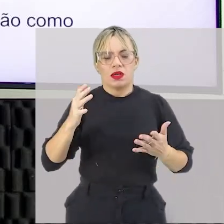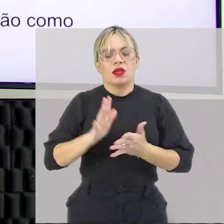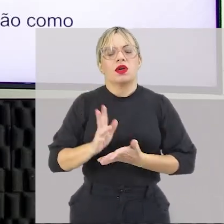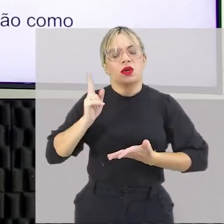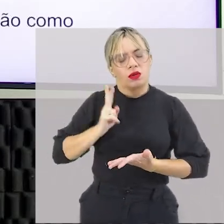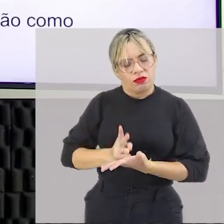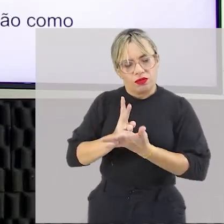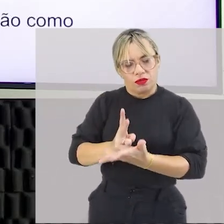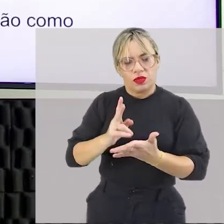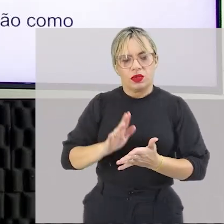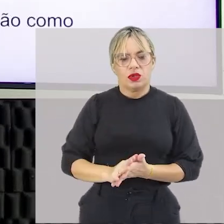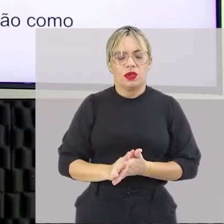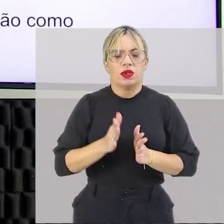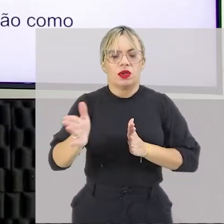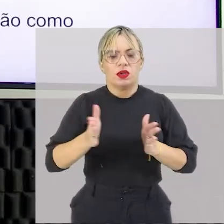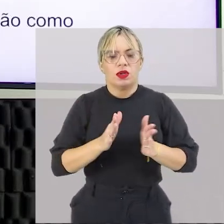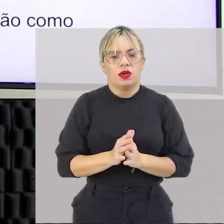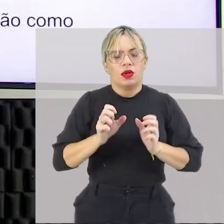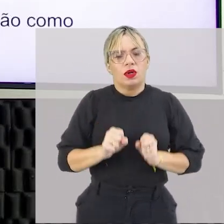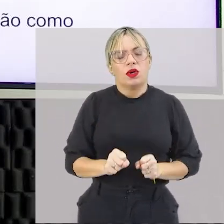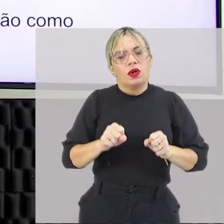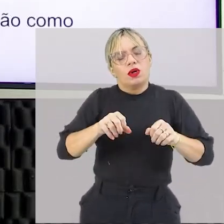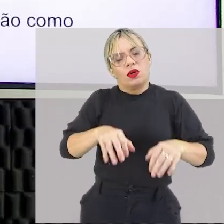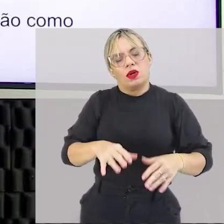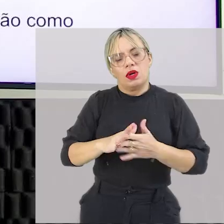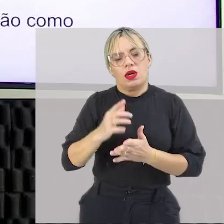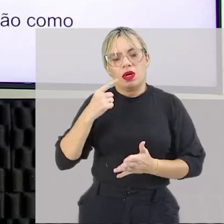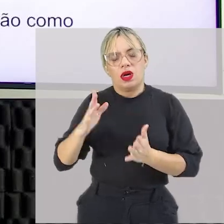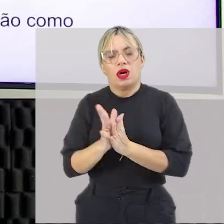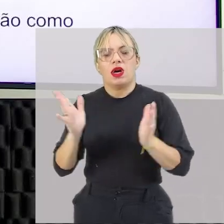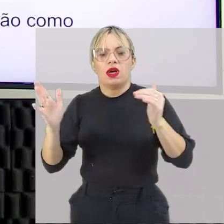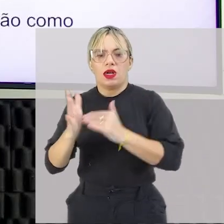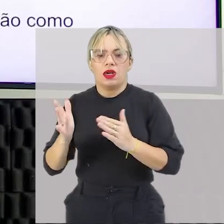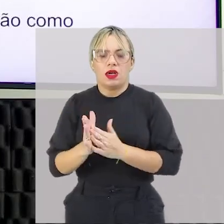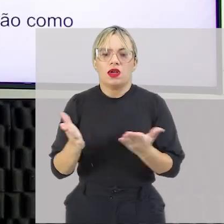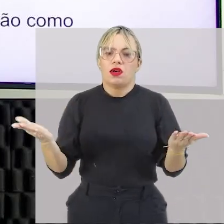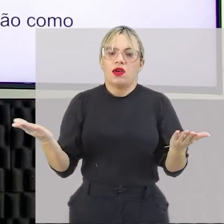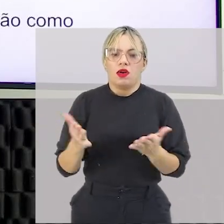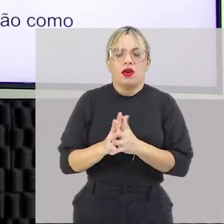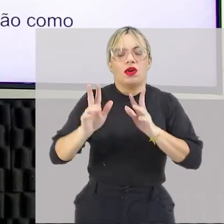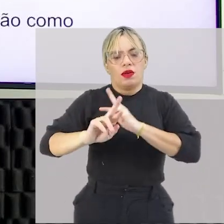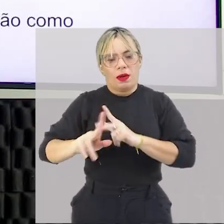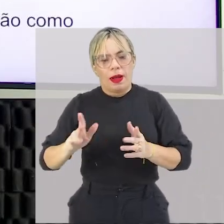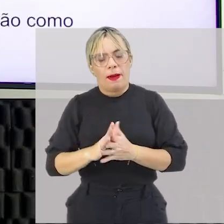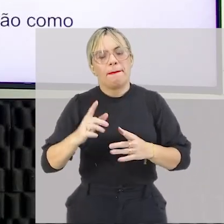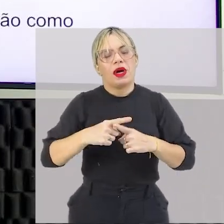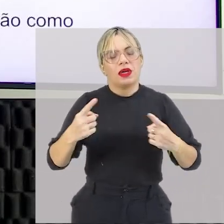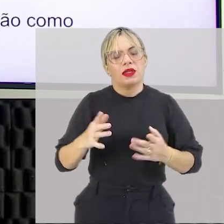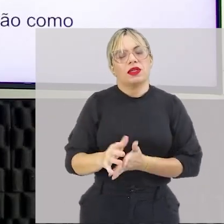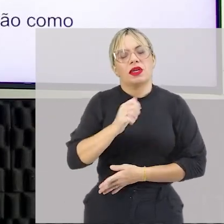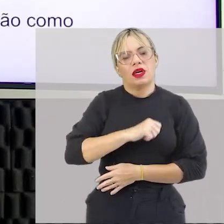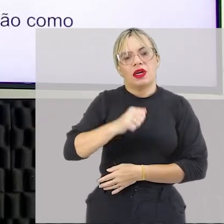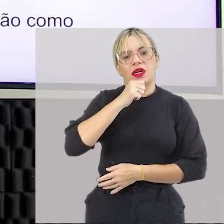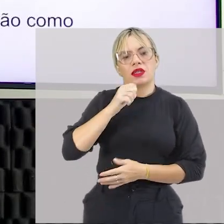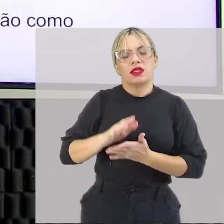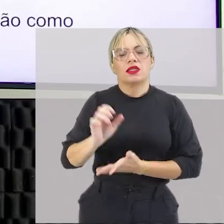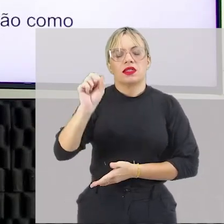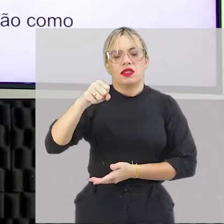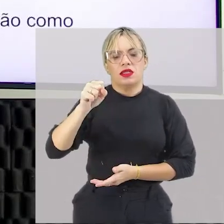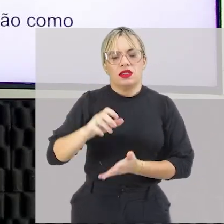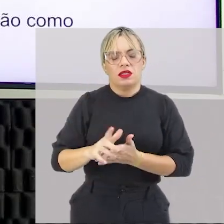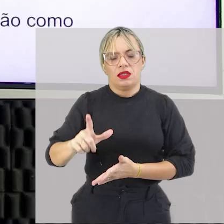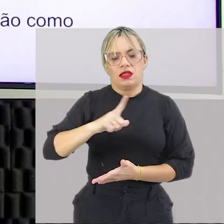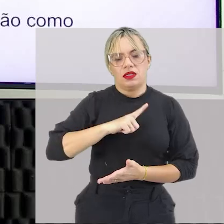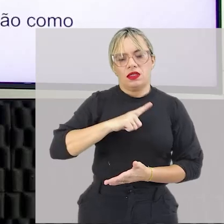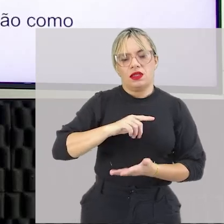permanece desde o período colonial até hoje, claro que de formas diferentes, mas ainda existe. A questão racial é muito forte no